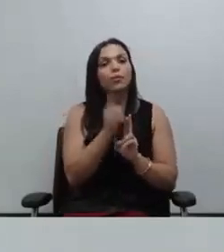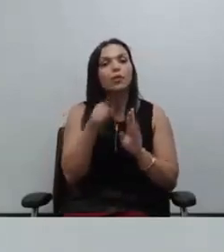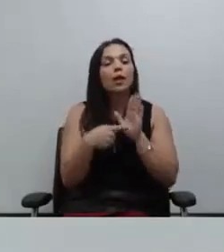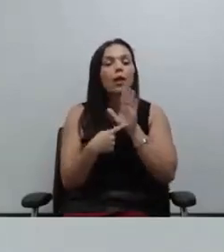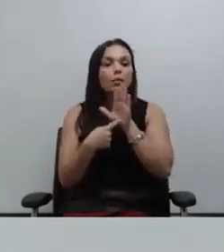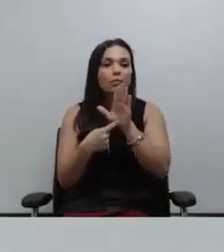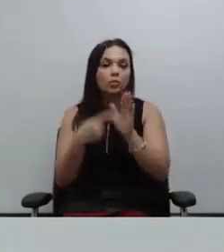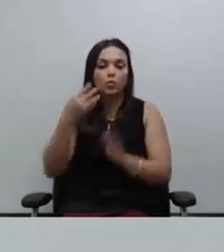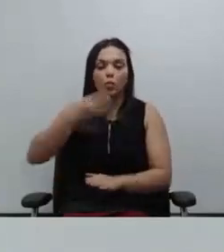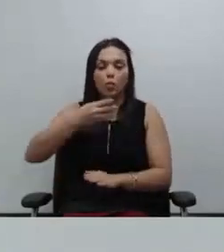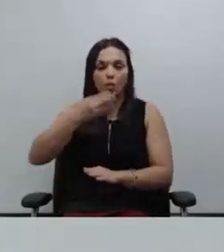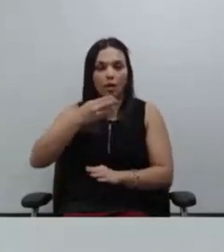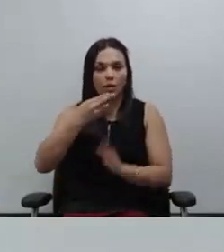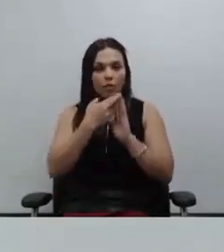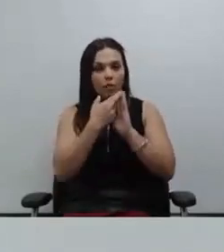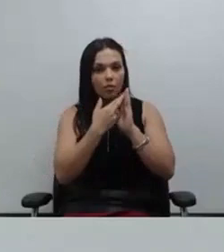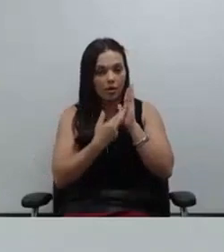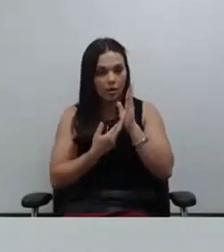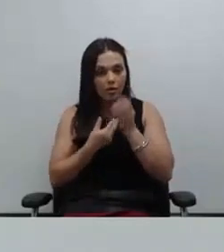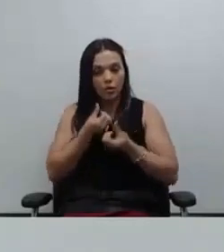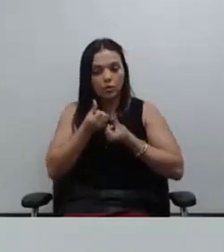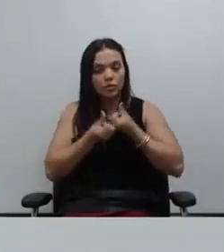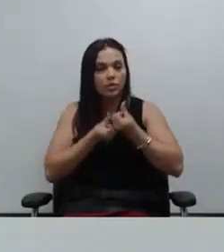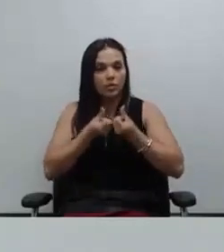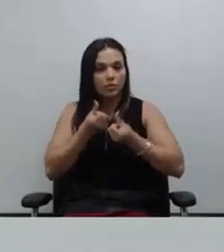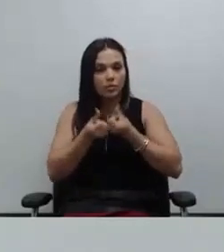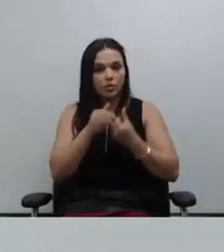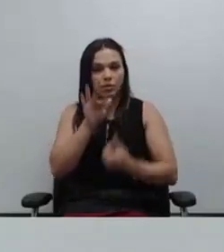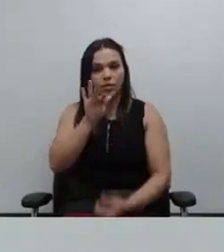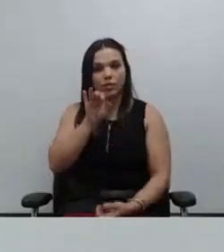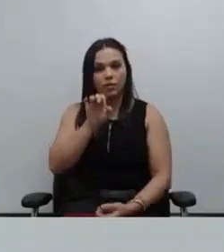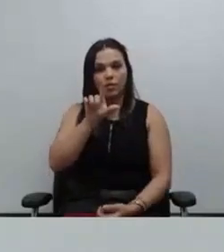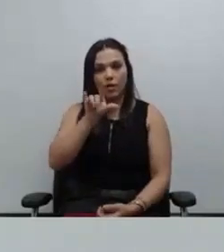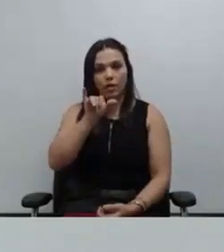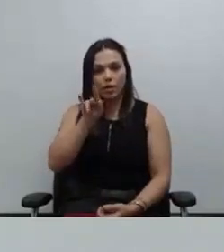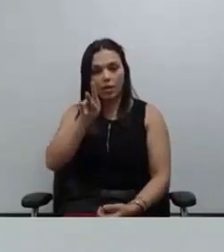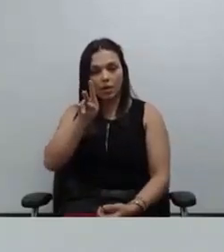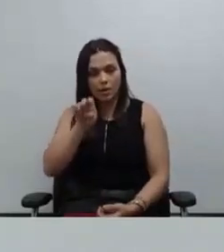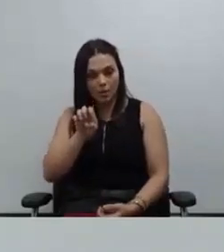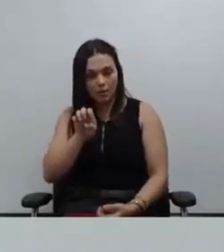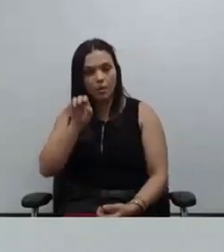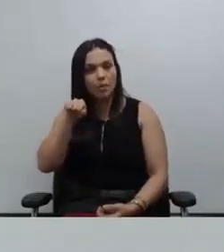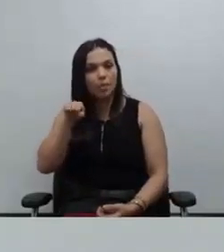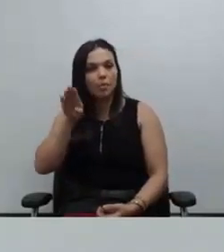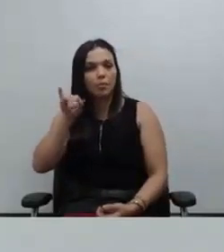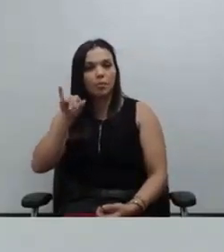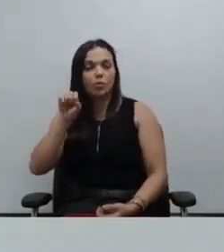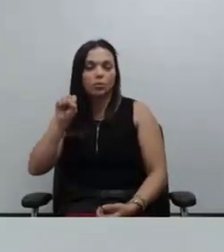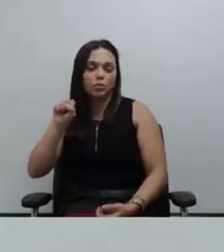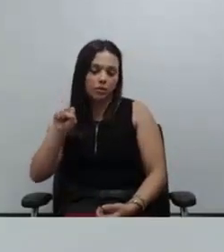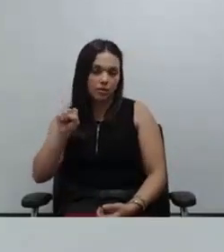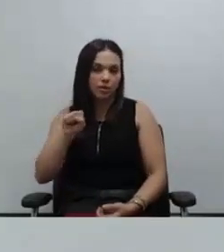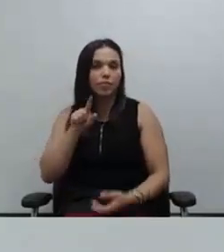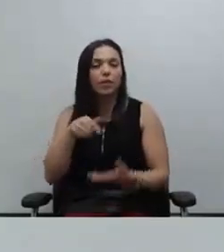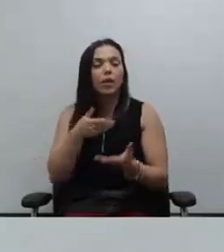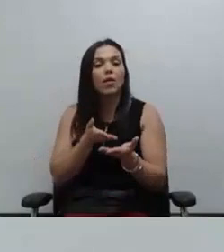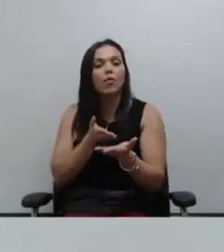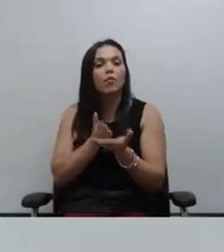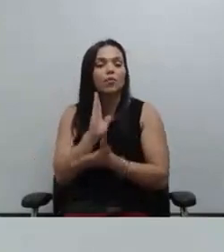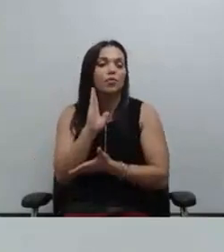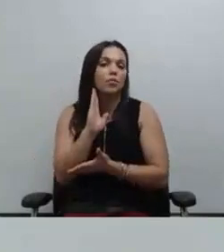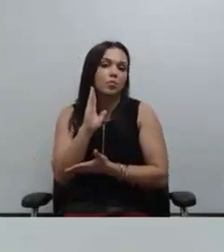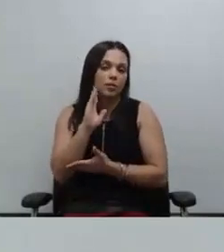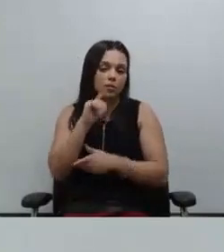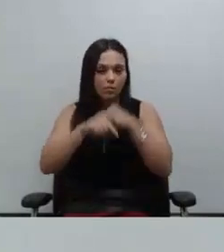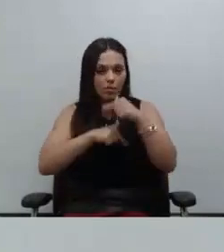do 4º relatório semestral do interessado Felipe Musi Lopes de Vasconcelo para fins de confirmação na carreira,